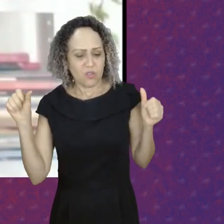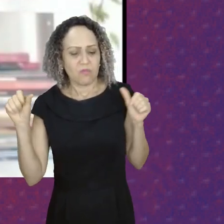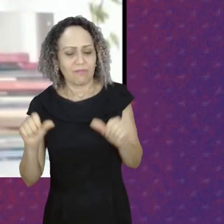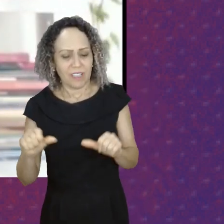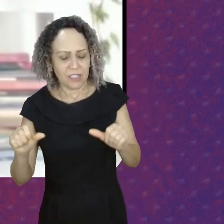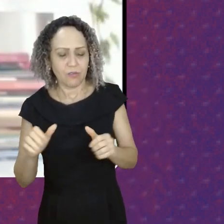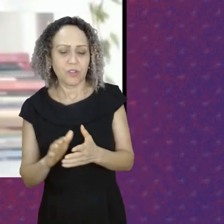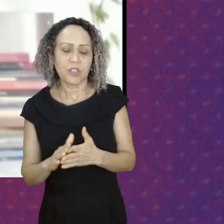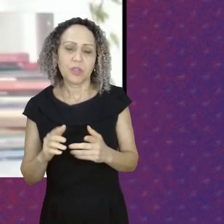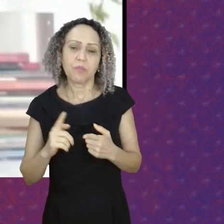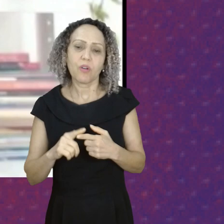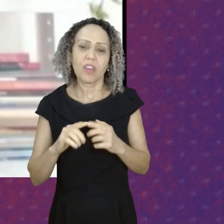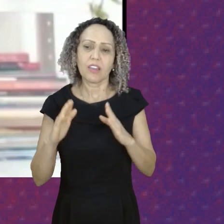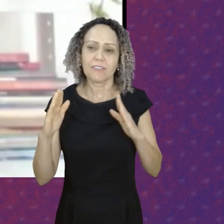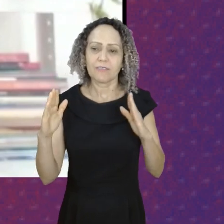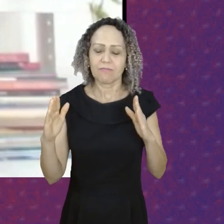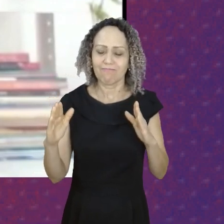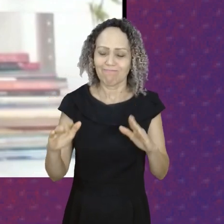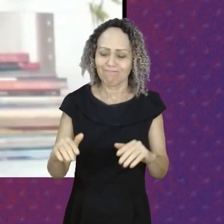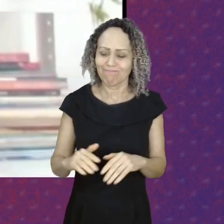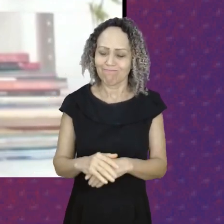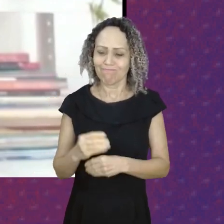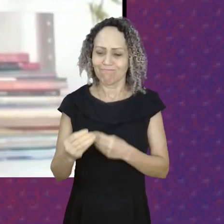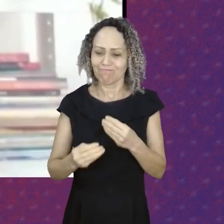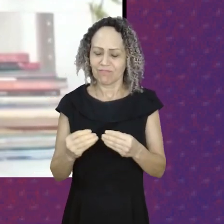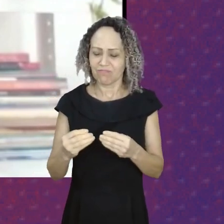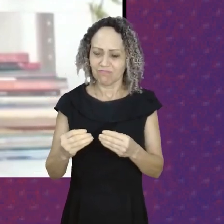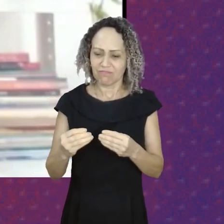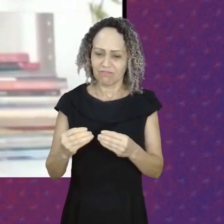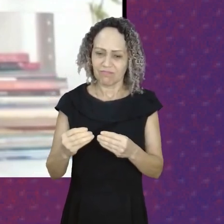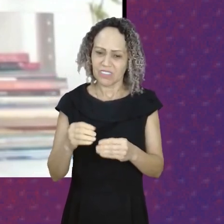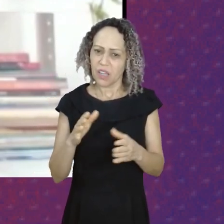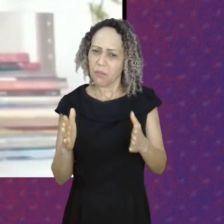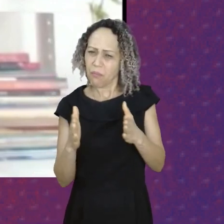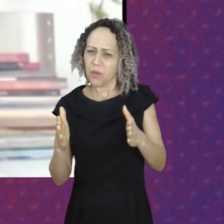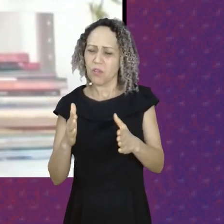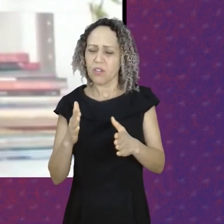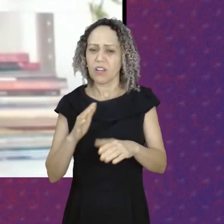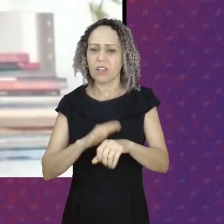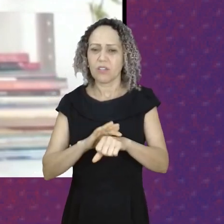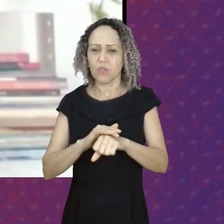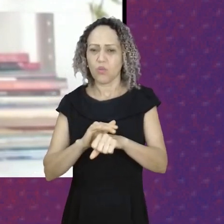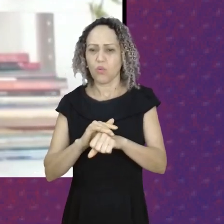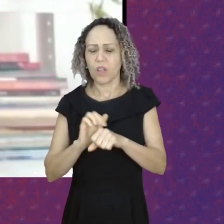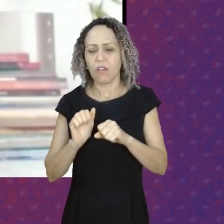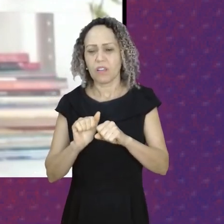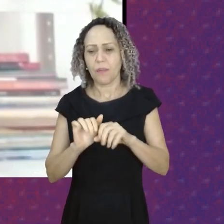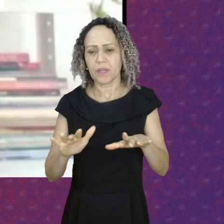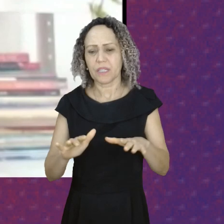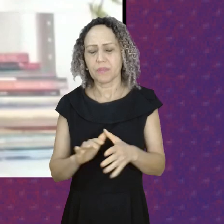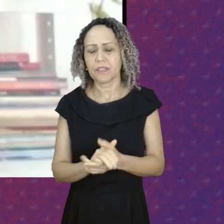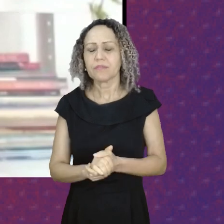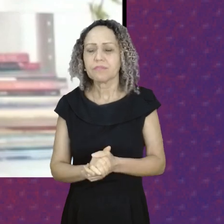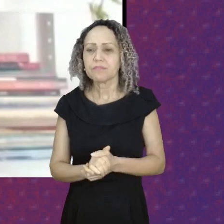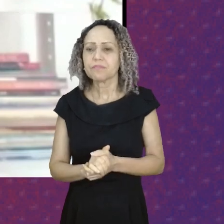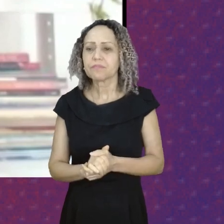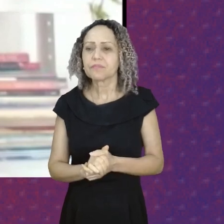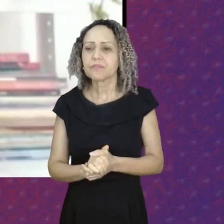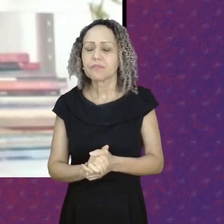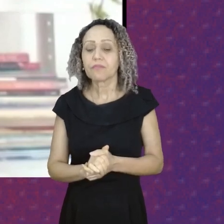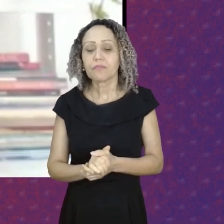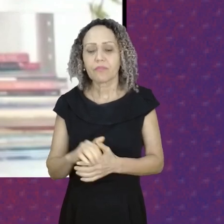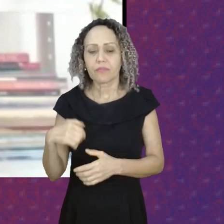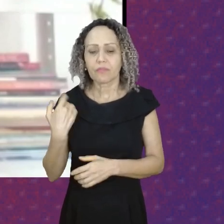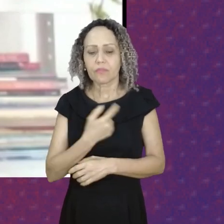baixos rendimentos no quadro atual da pandemia. Todos nós sabemos que isso